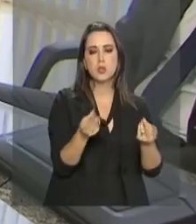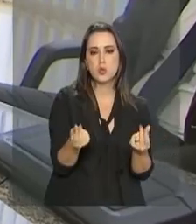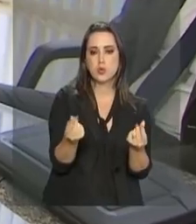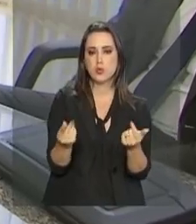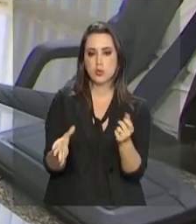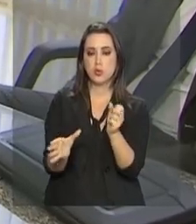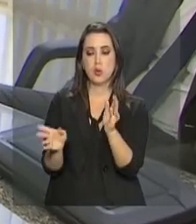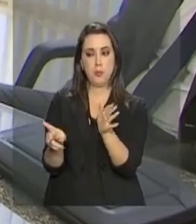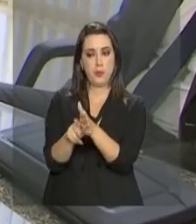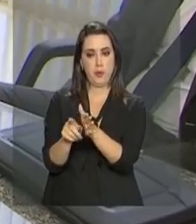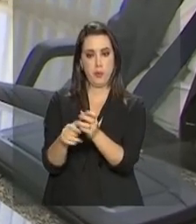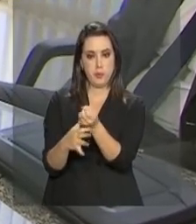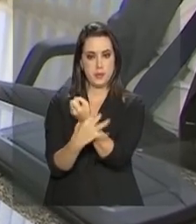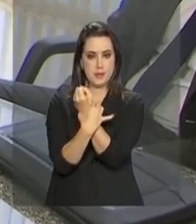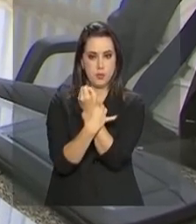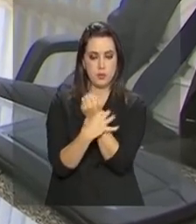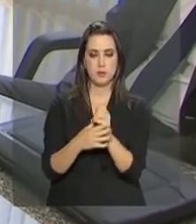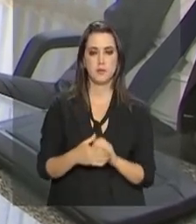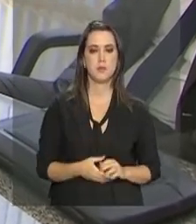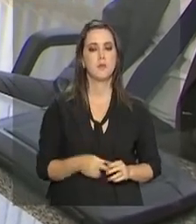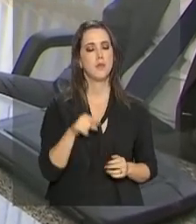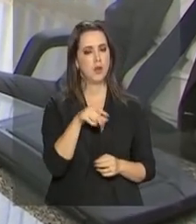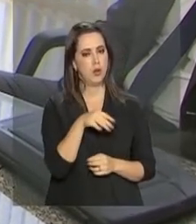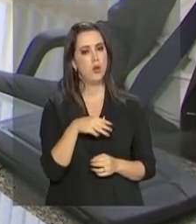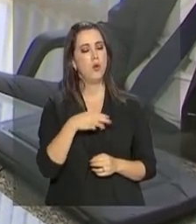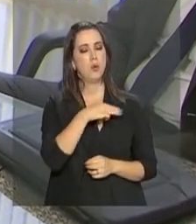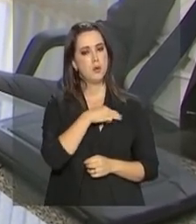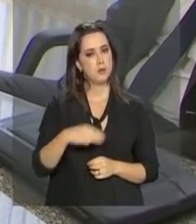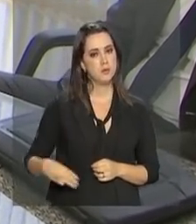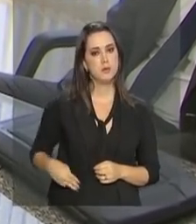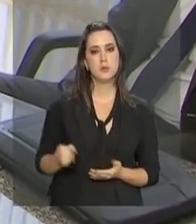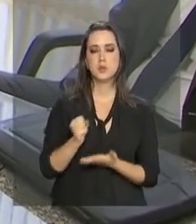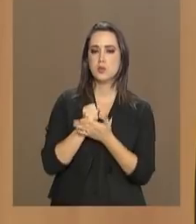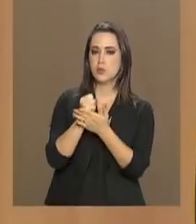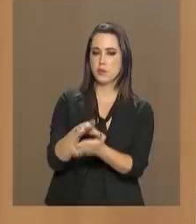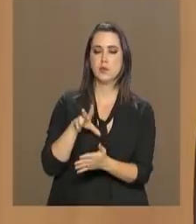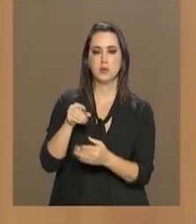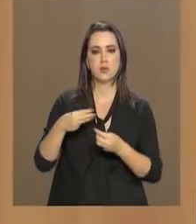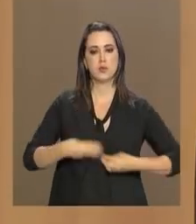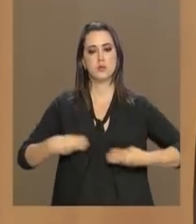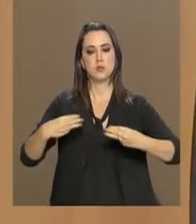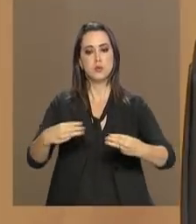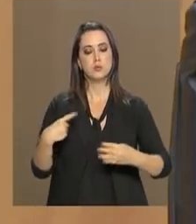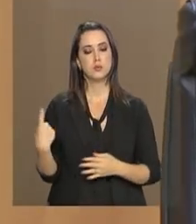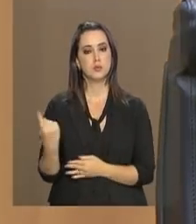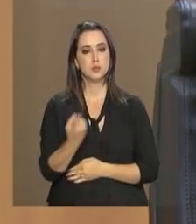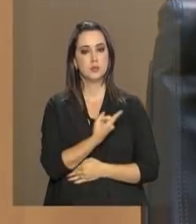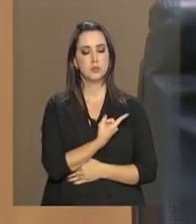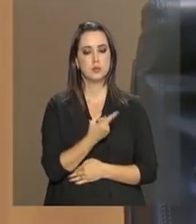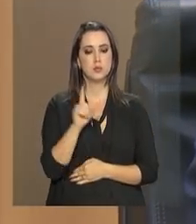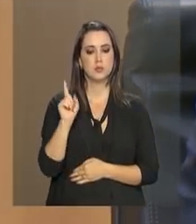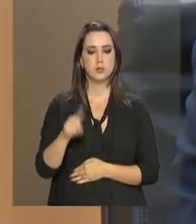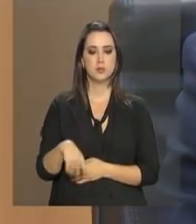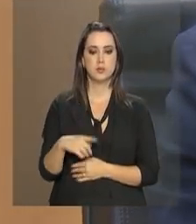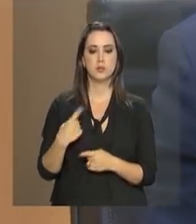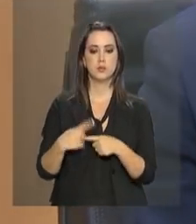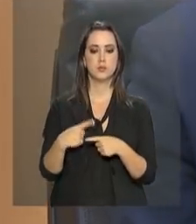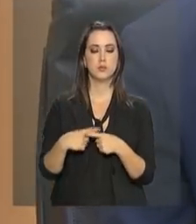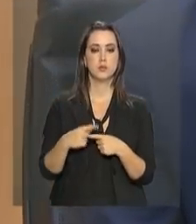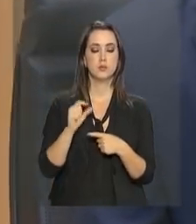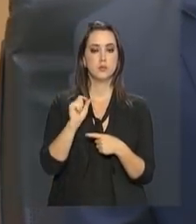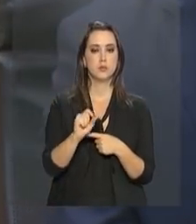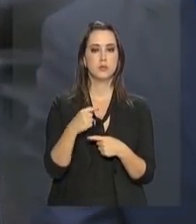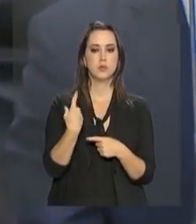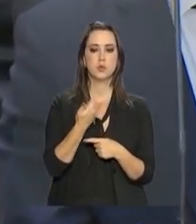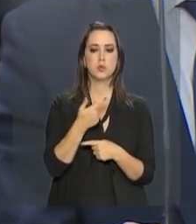pública. Raul Jungmann colocou o Ministério à disposição da equipe de Sérgio Moro. Para nós, o motivo,